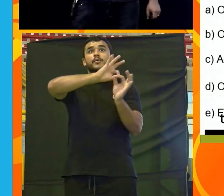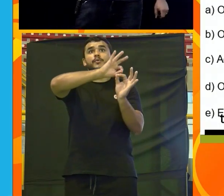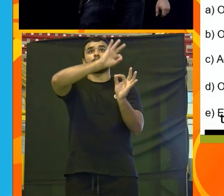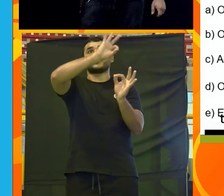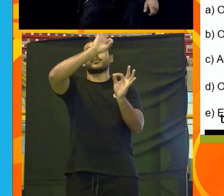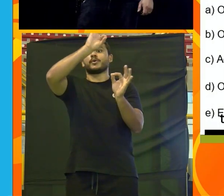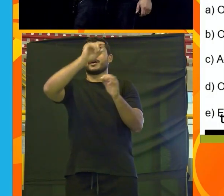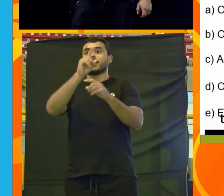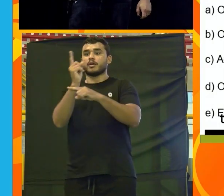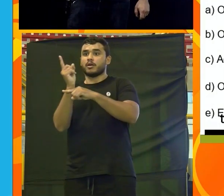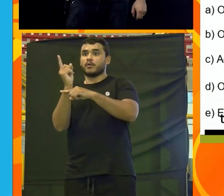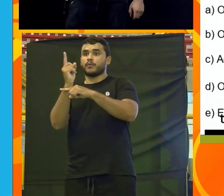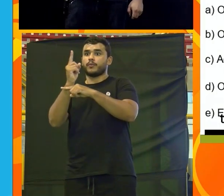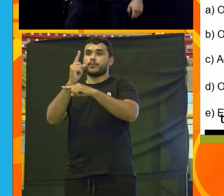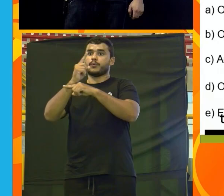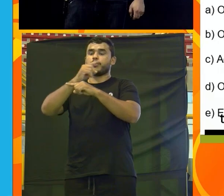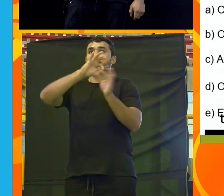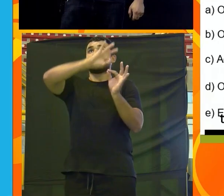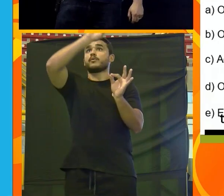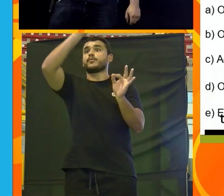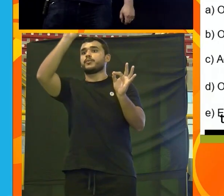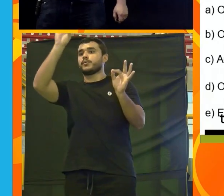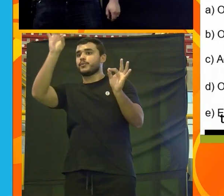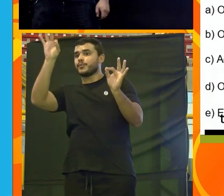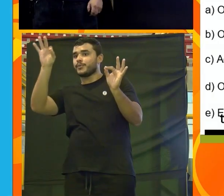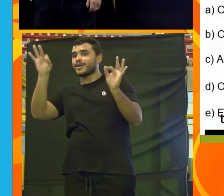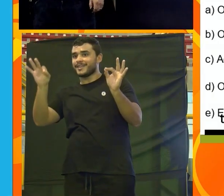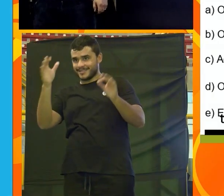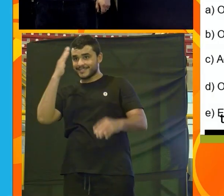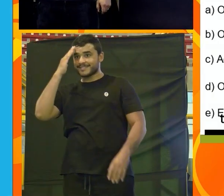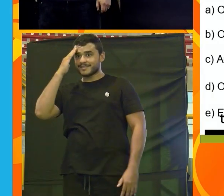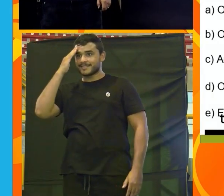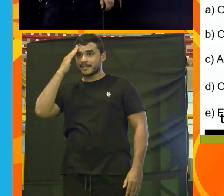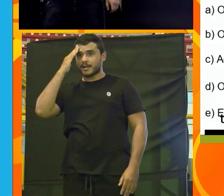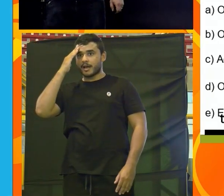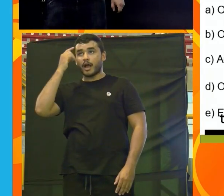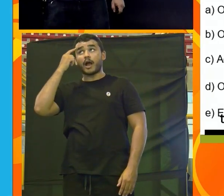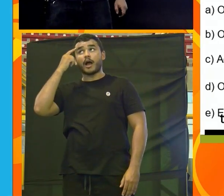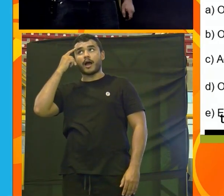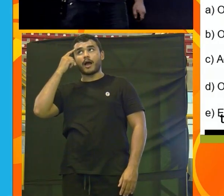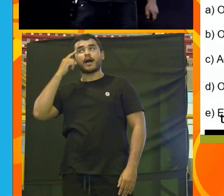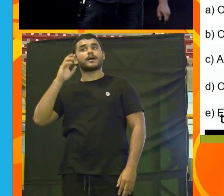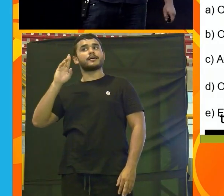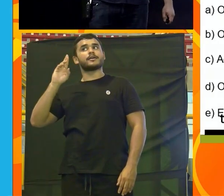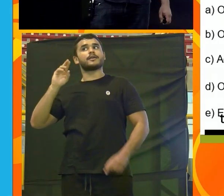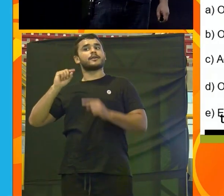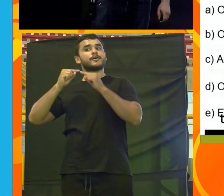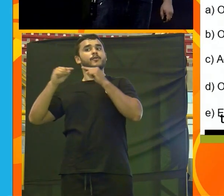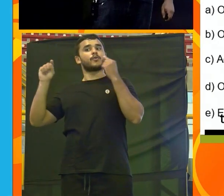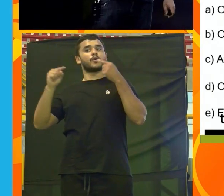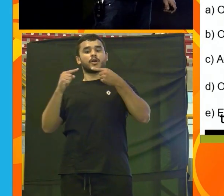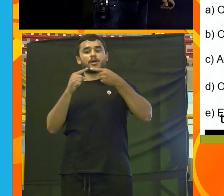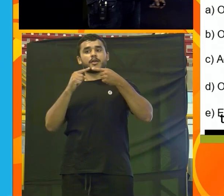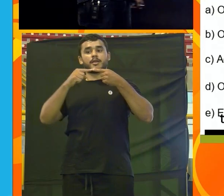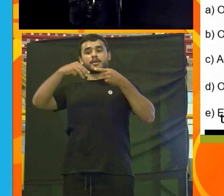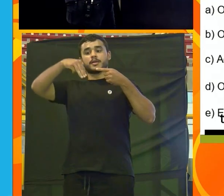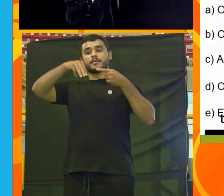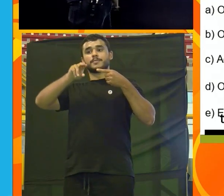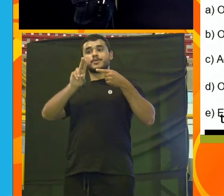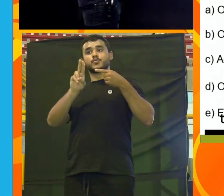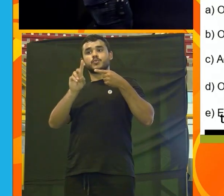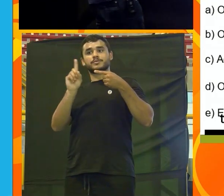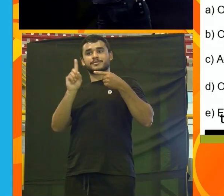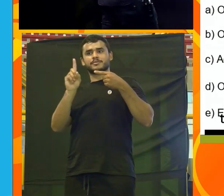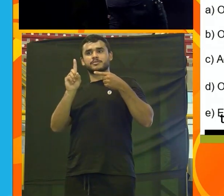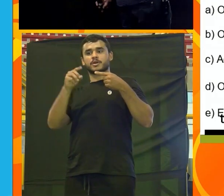ser uniforme. Quando a gente fala do movimento uniformemente variado,